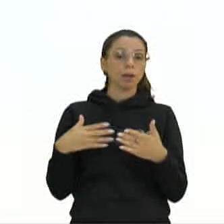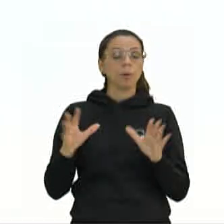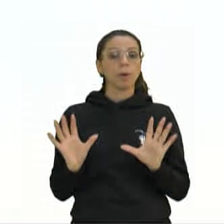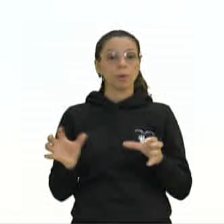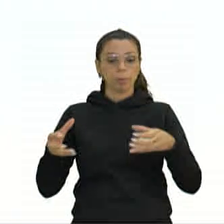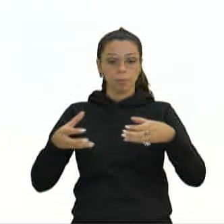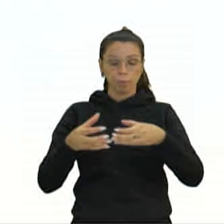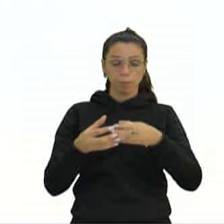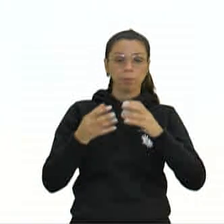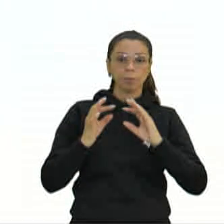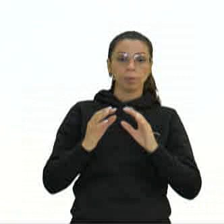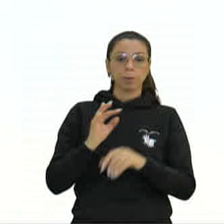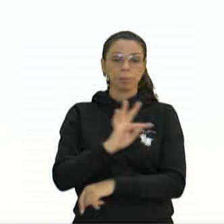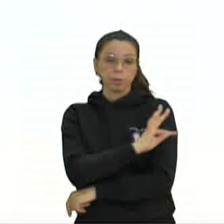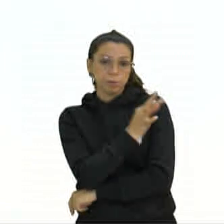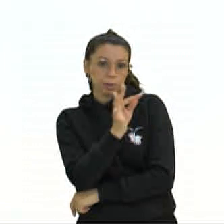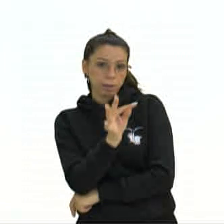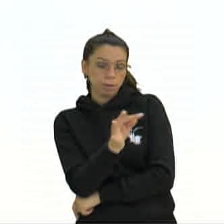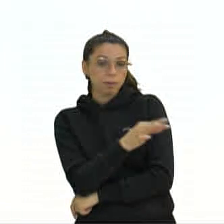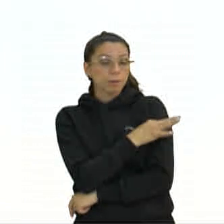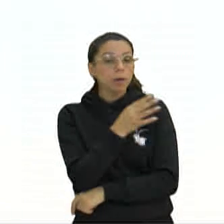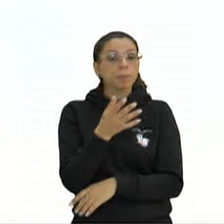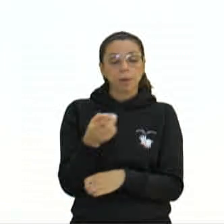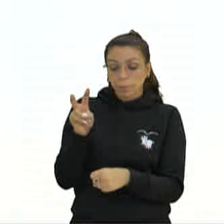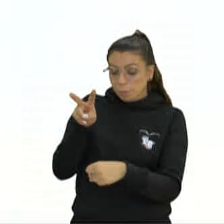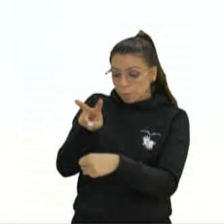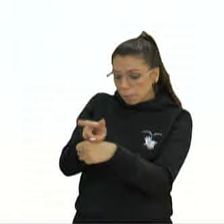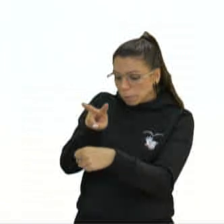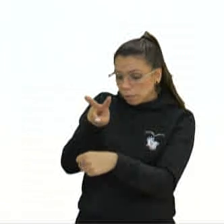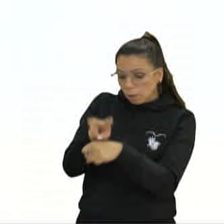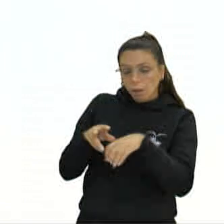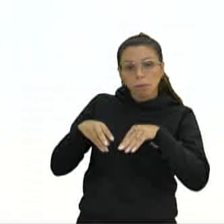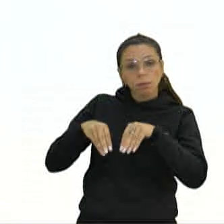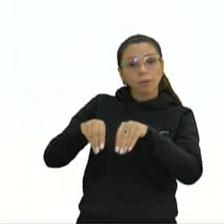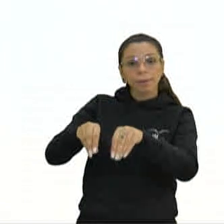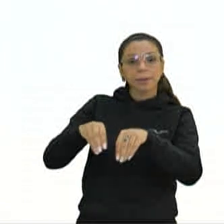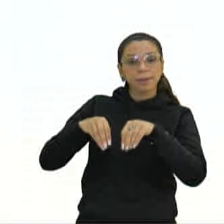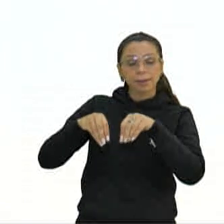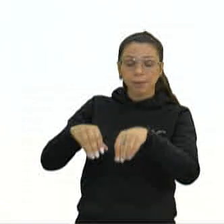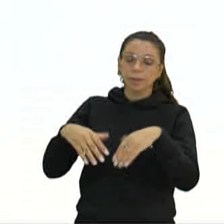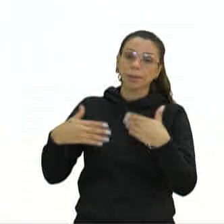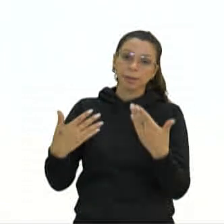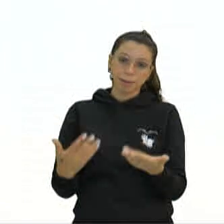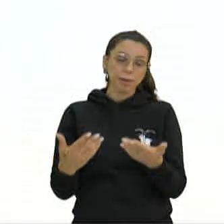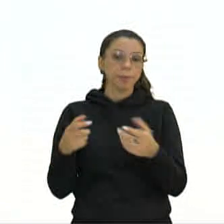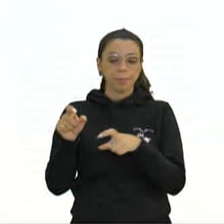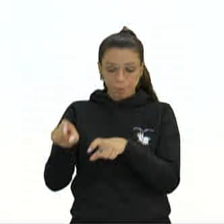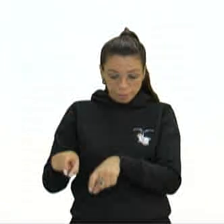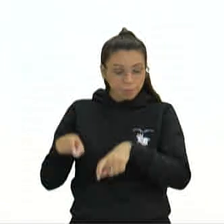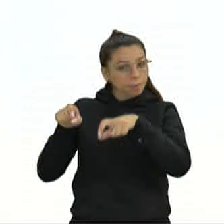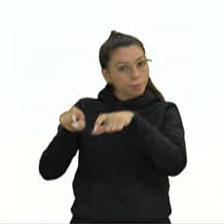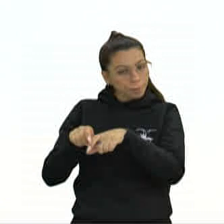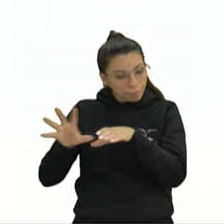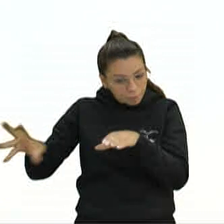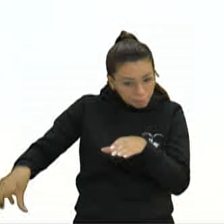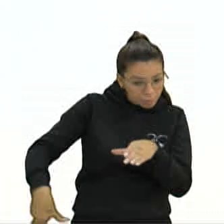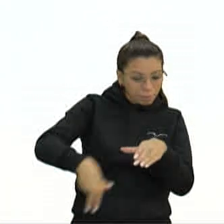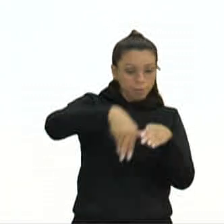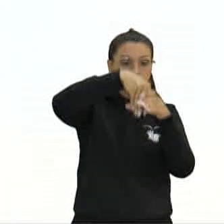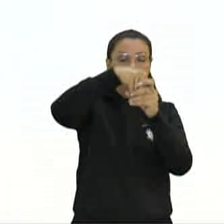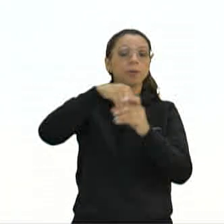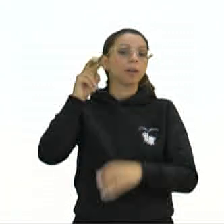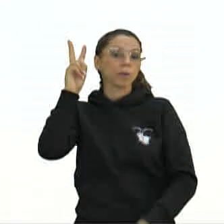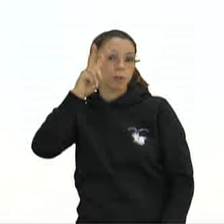técnicas concebidas para cultivar a terra. Então, a agricultura, ela faz parte da história